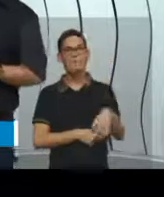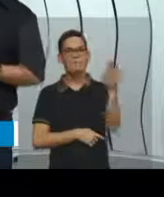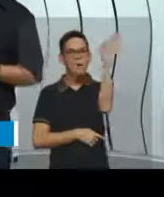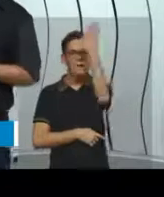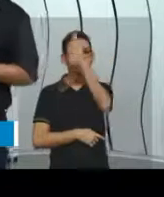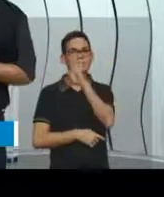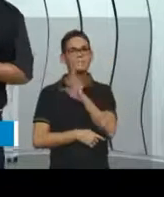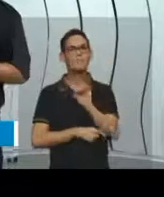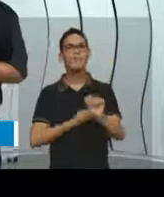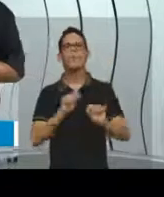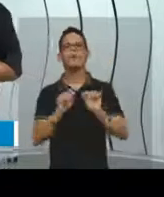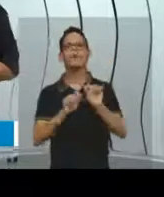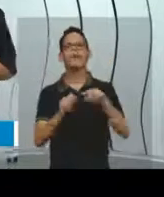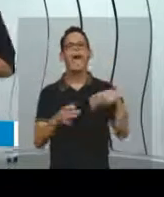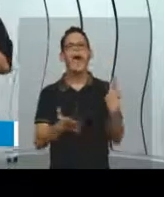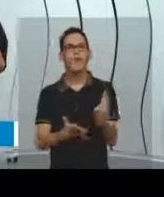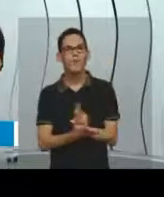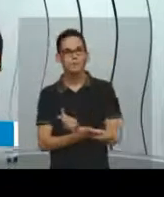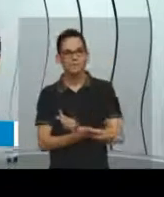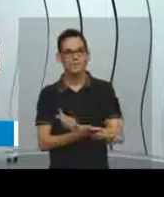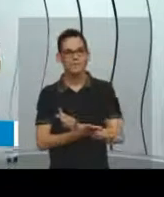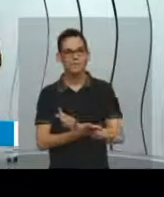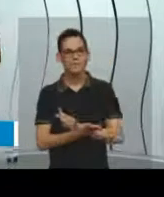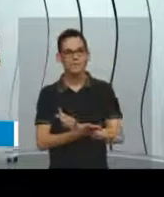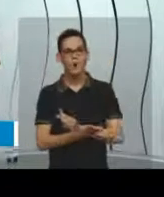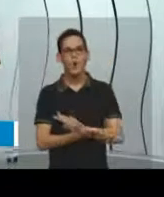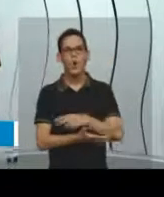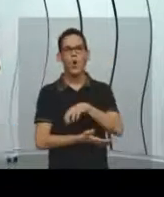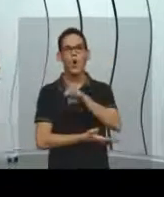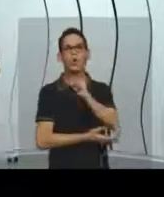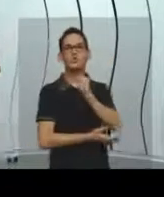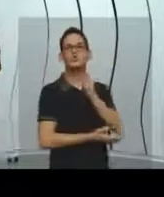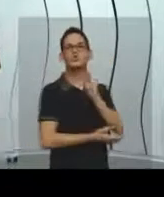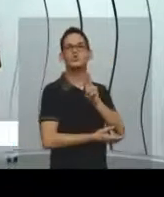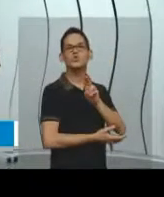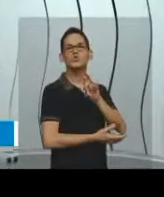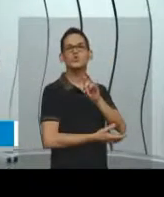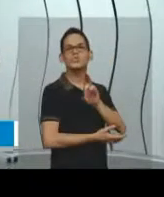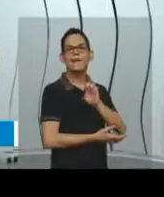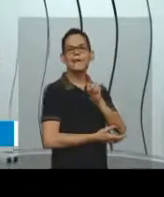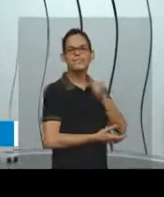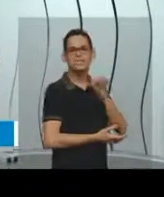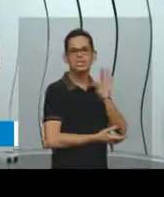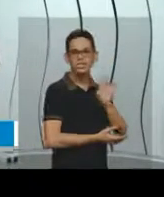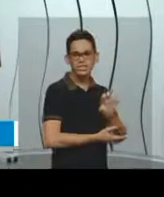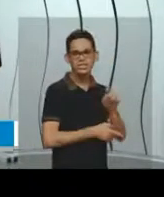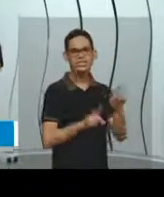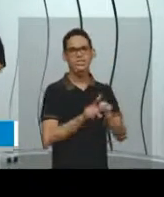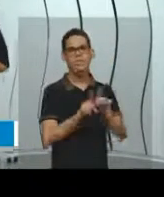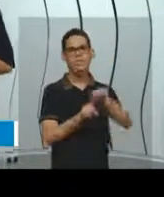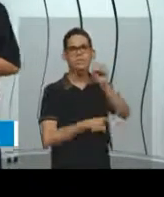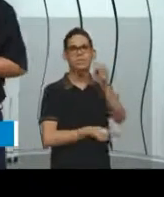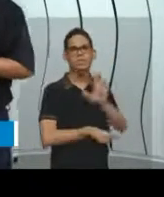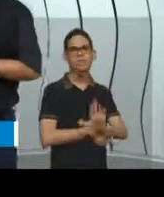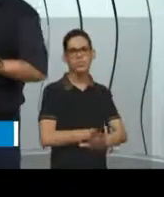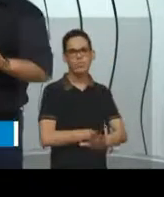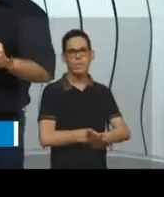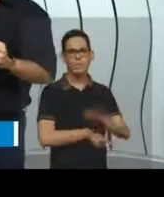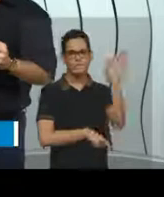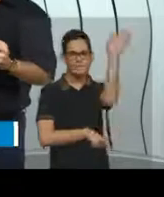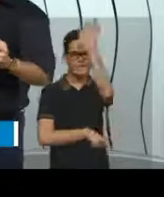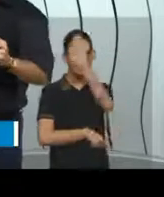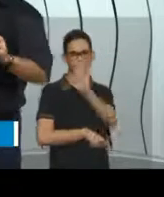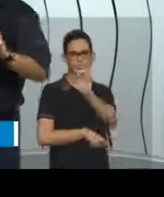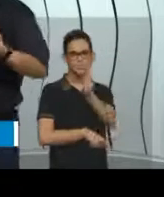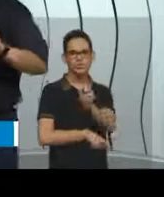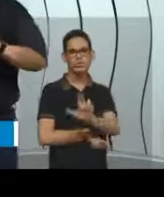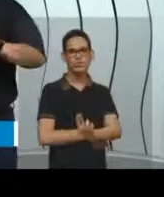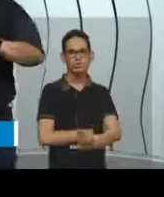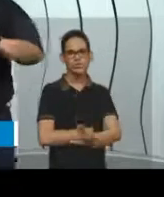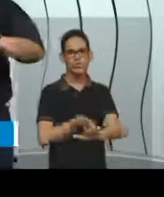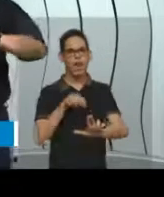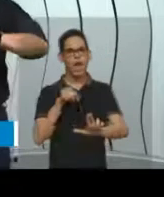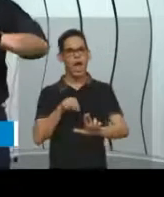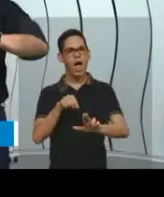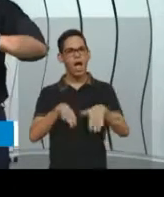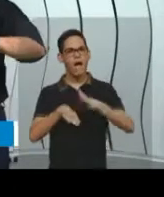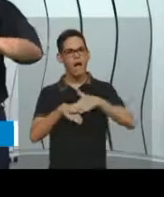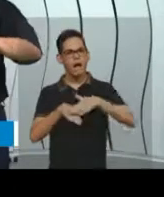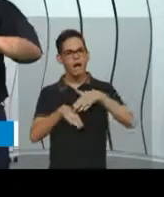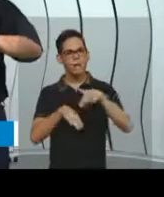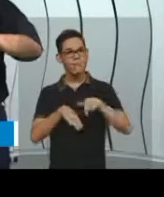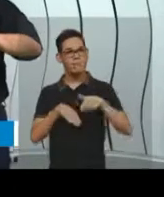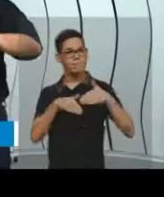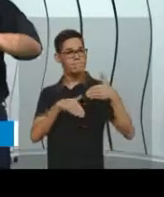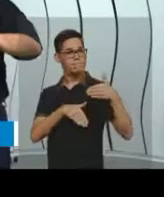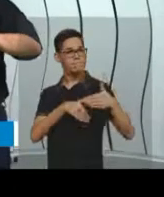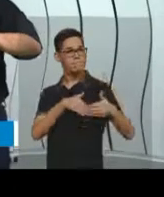momento aconteceram no Sudeste, mas principalmente no Sul do país. O Sul do país foi a região onde